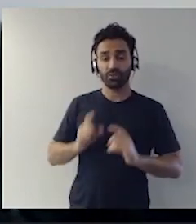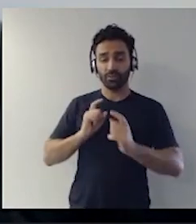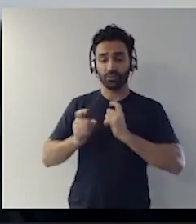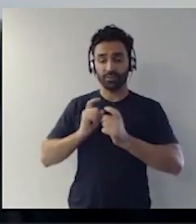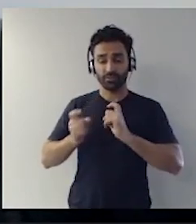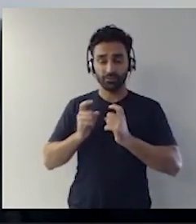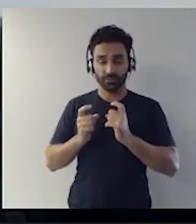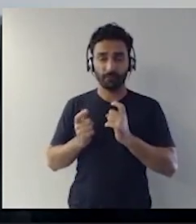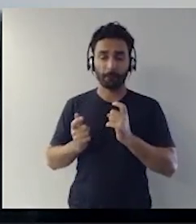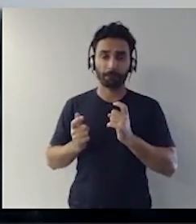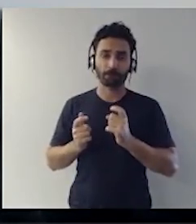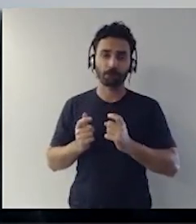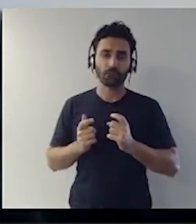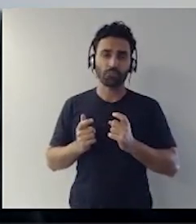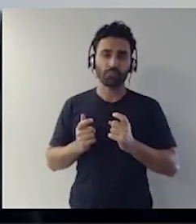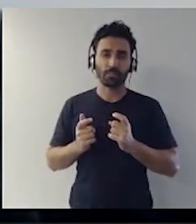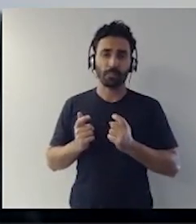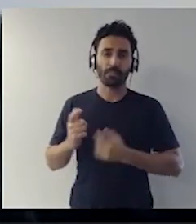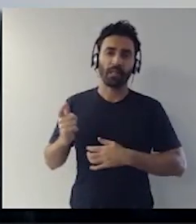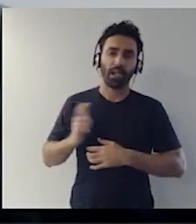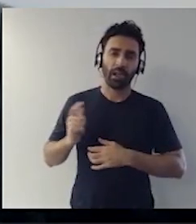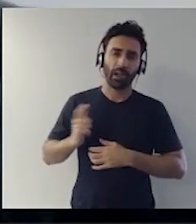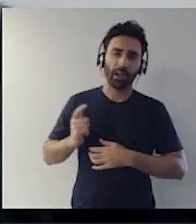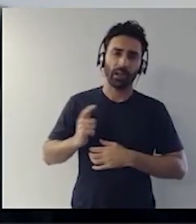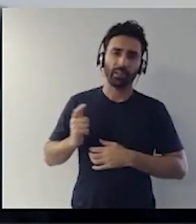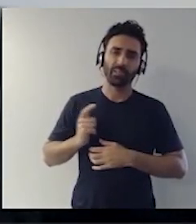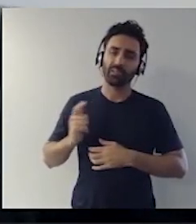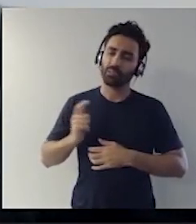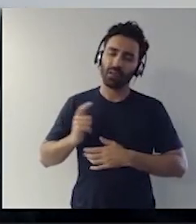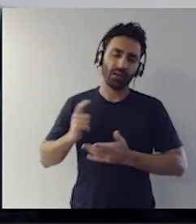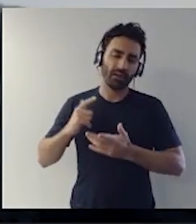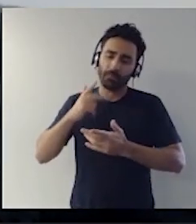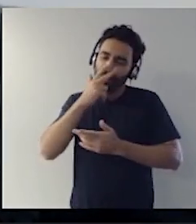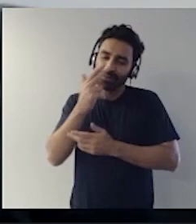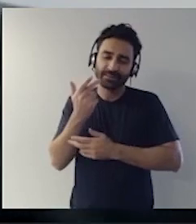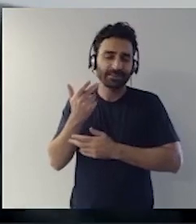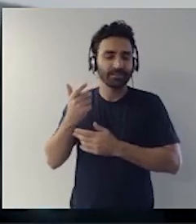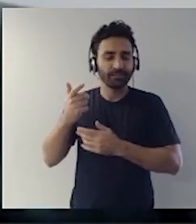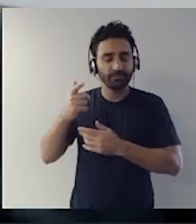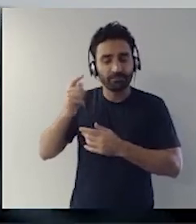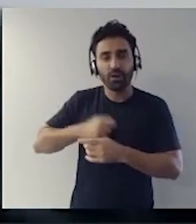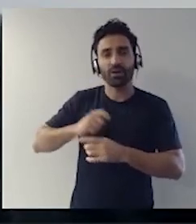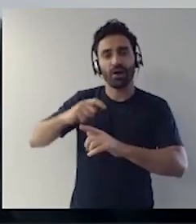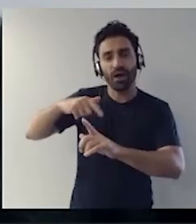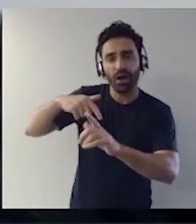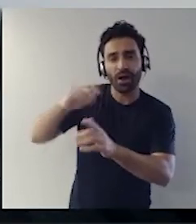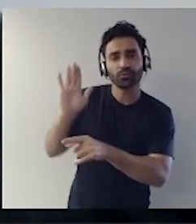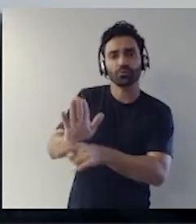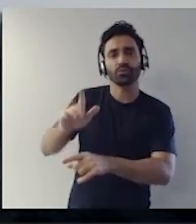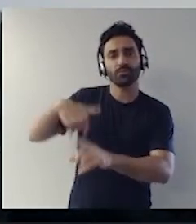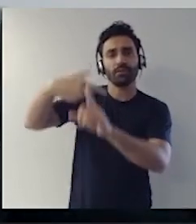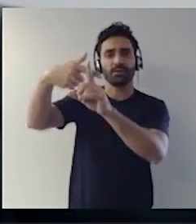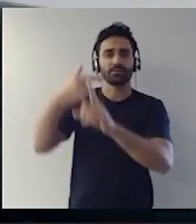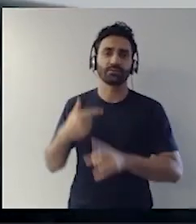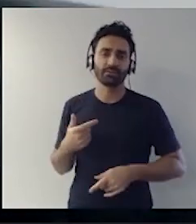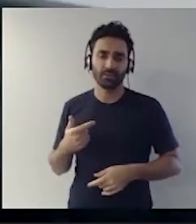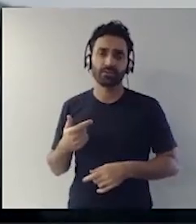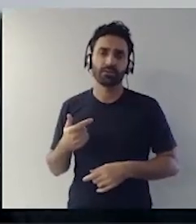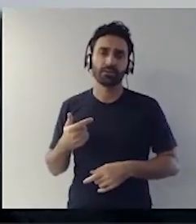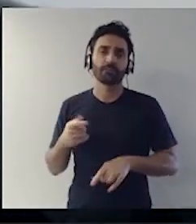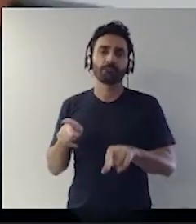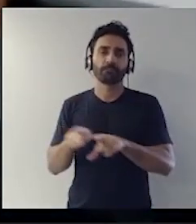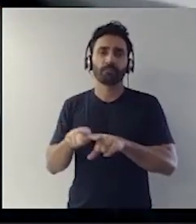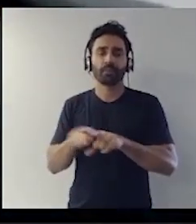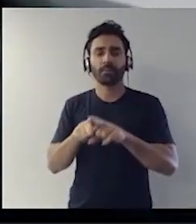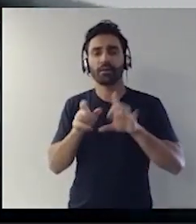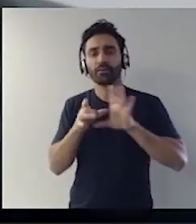ainda deu respostas um tanto quanto acanhadas para essa sua dimensão funcionalista e essa